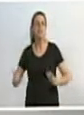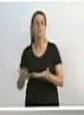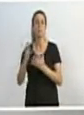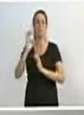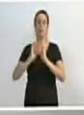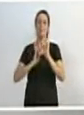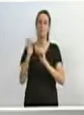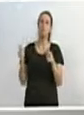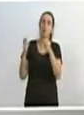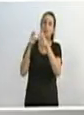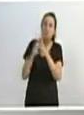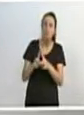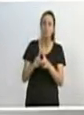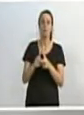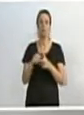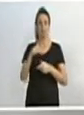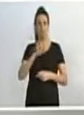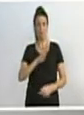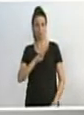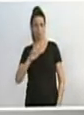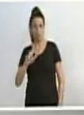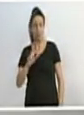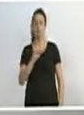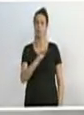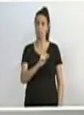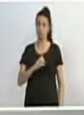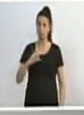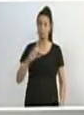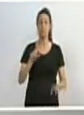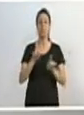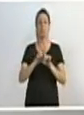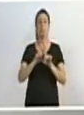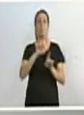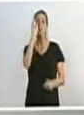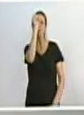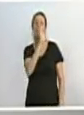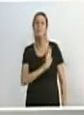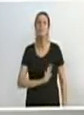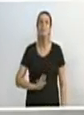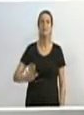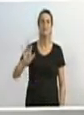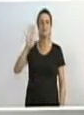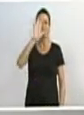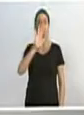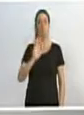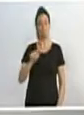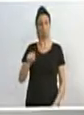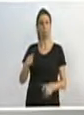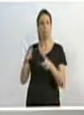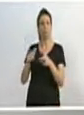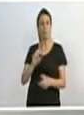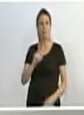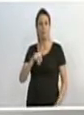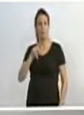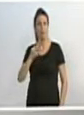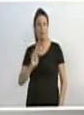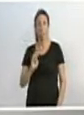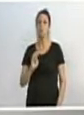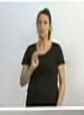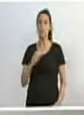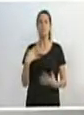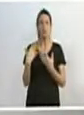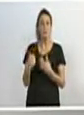em Blumenau, em Santa Catarina e no Brasil, mas também através de vocês. A gente teve a oportunidade de debater isso com a Câmara de